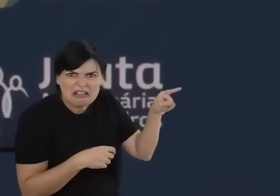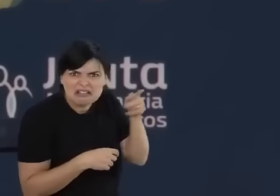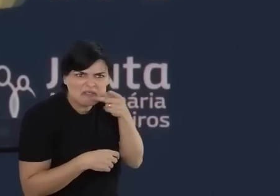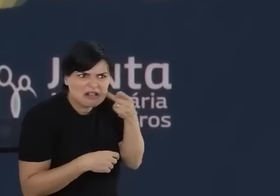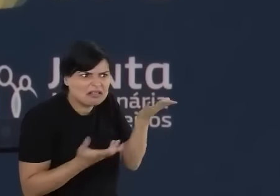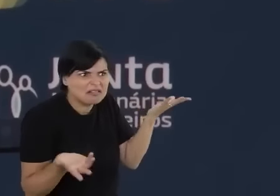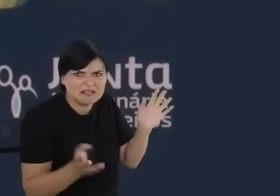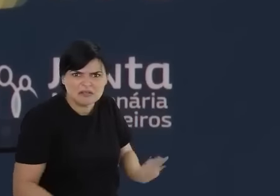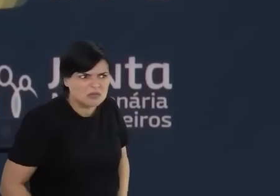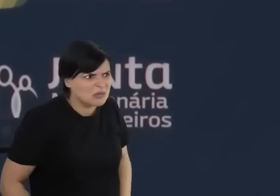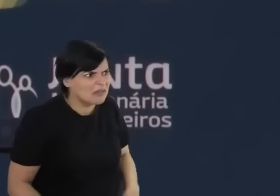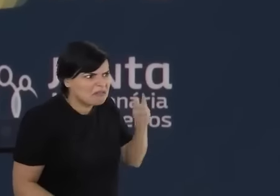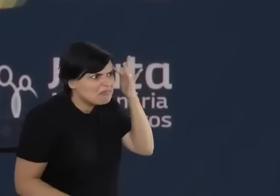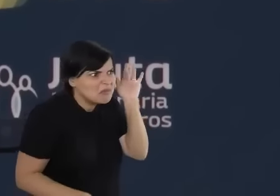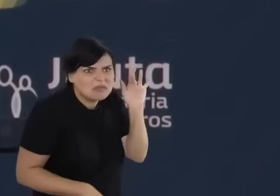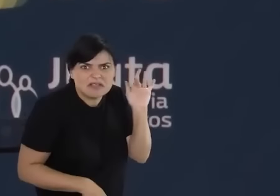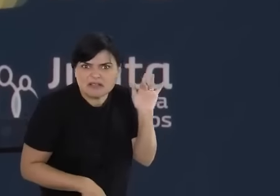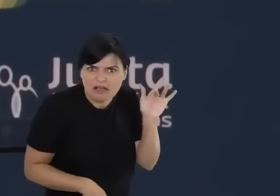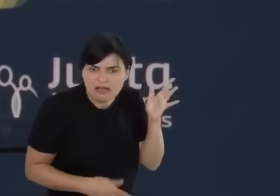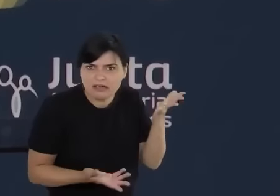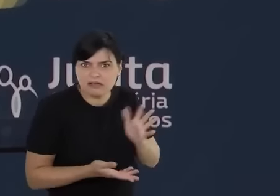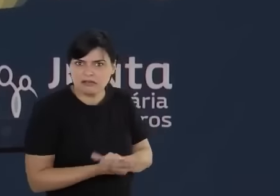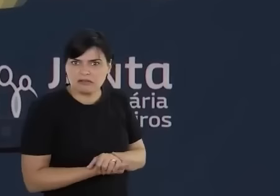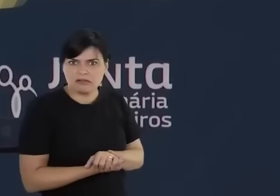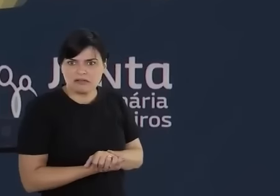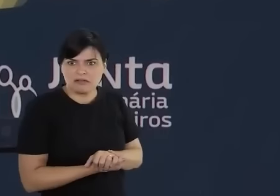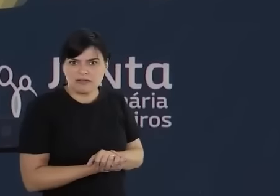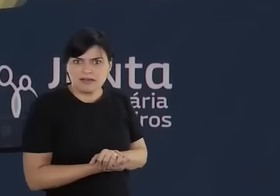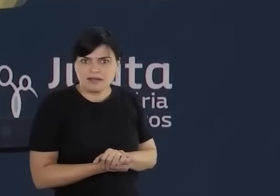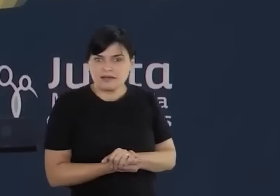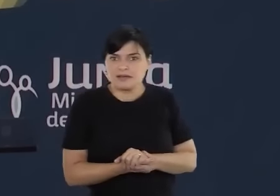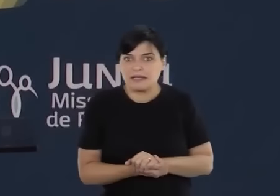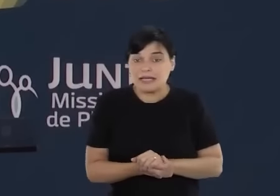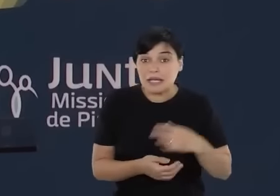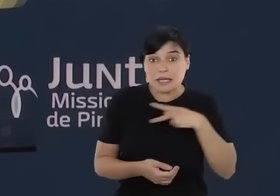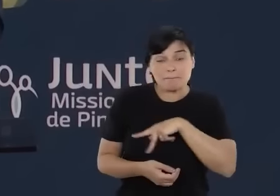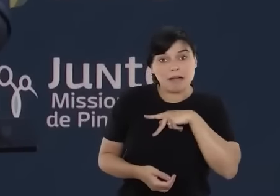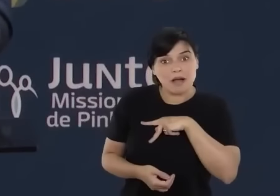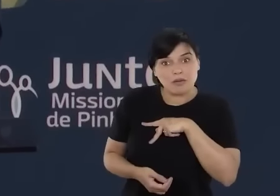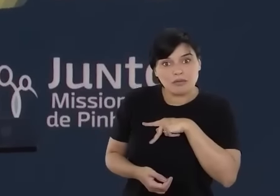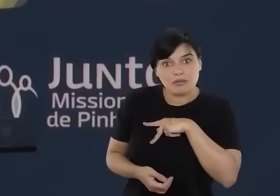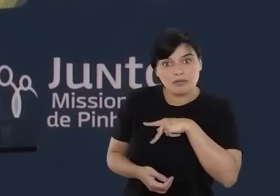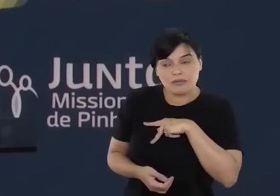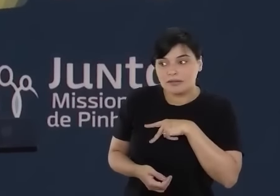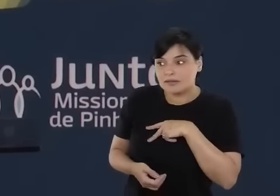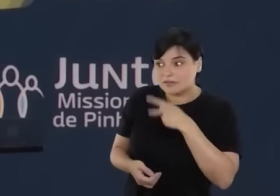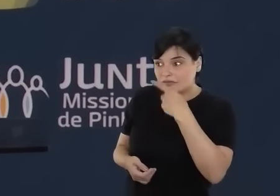pensavam que Paulo estivesse acrescentando mais duas divindades ao Panteão grego Jesus e a ressurreição